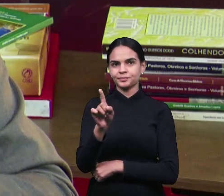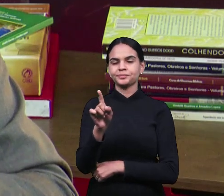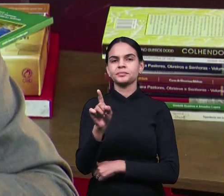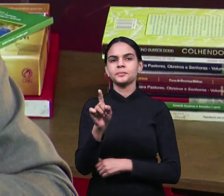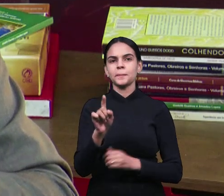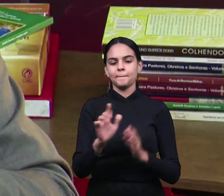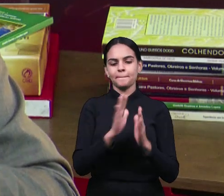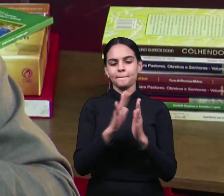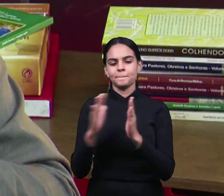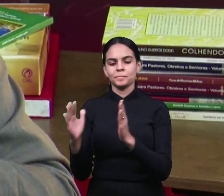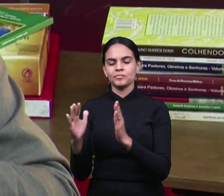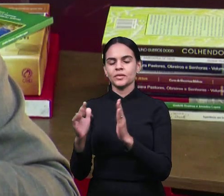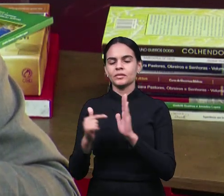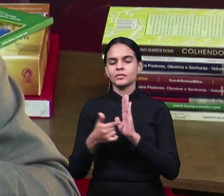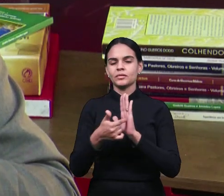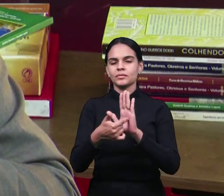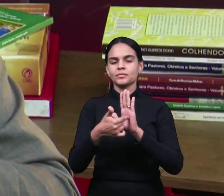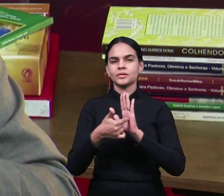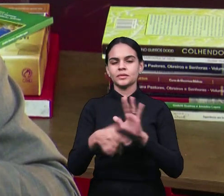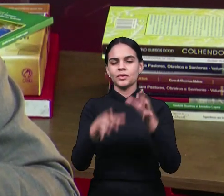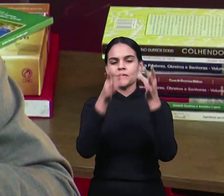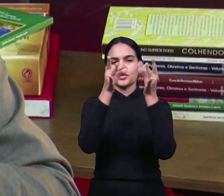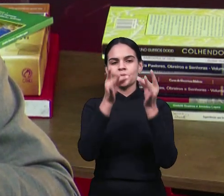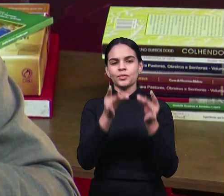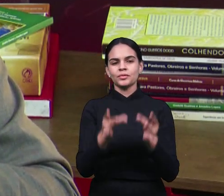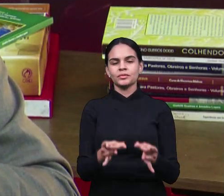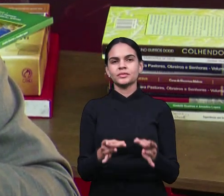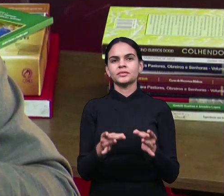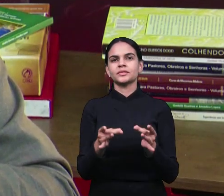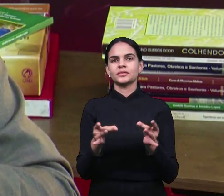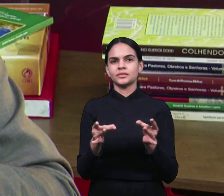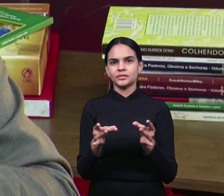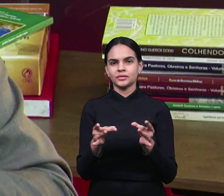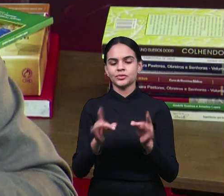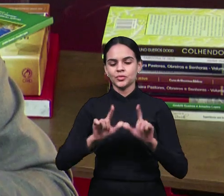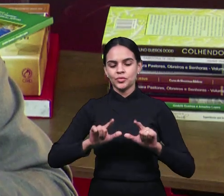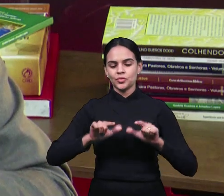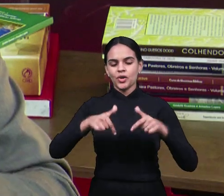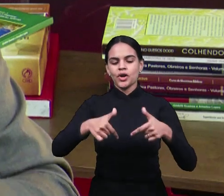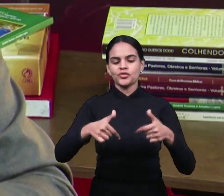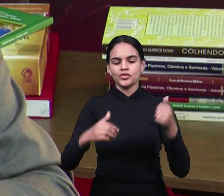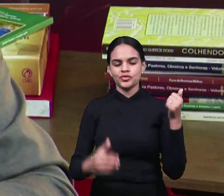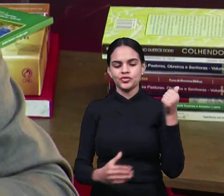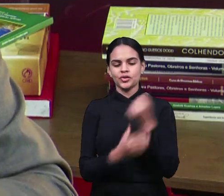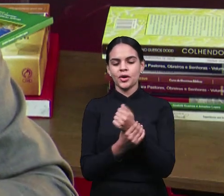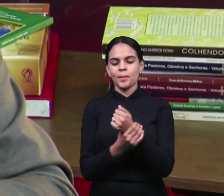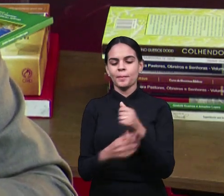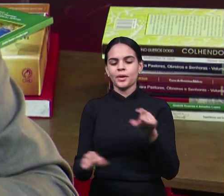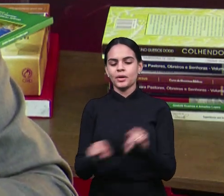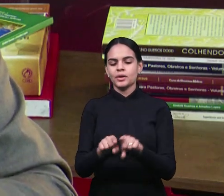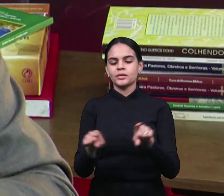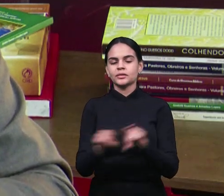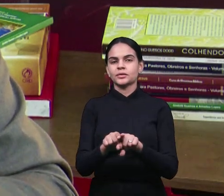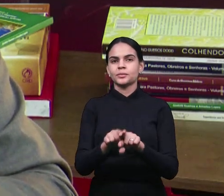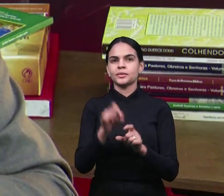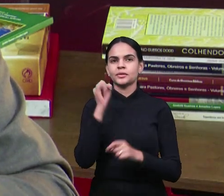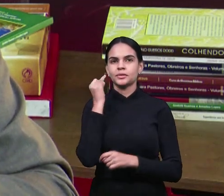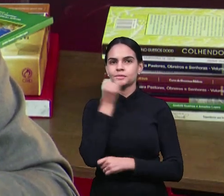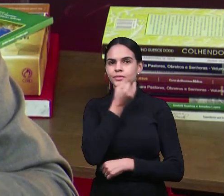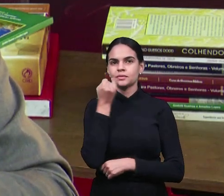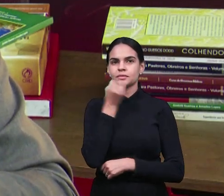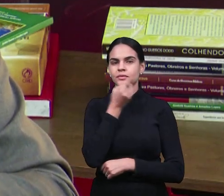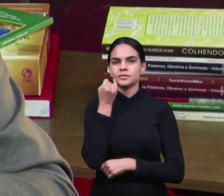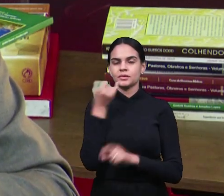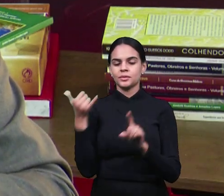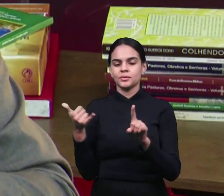sequência, todos os detalhes ali e os atos de Abraão, de Isaac e outras figuras que aparecem, que